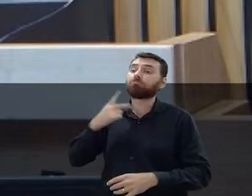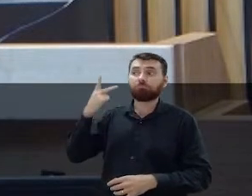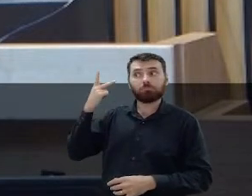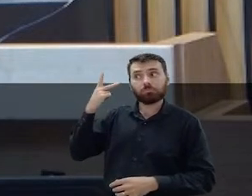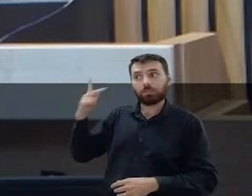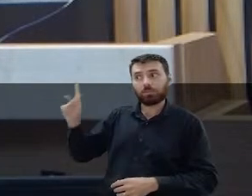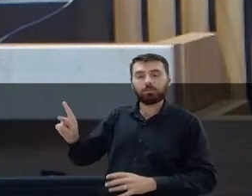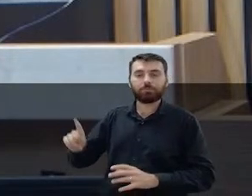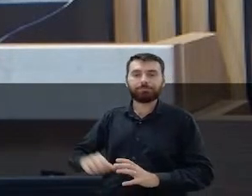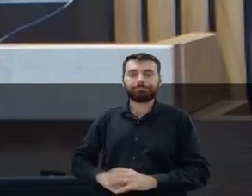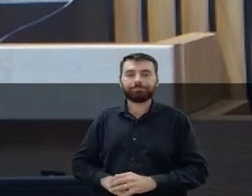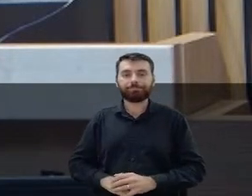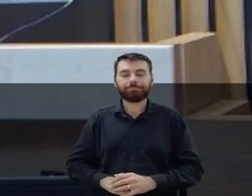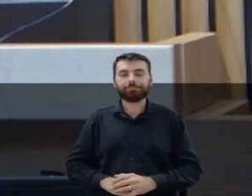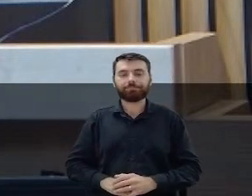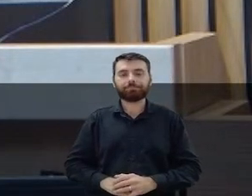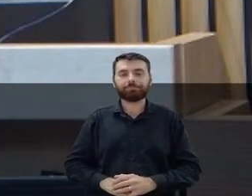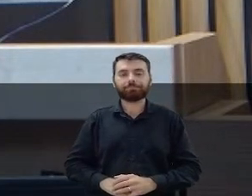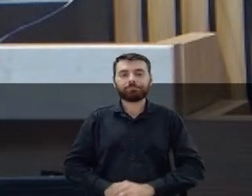É,